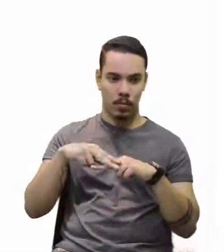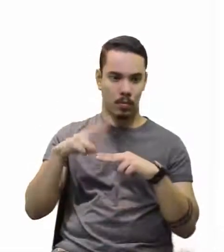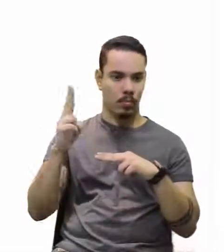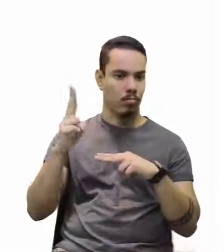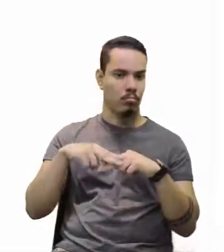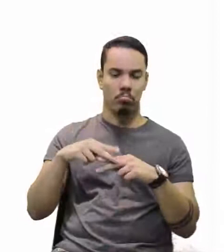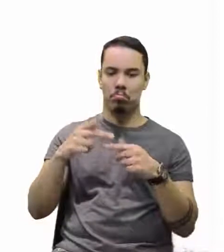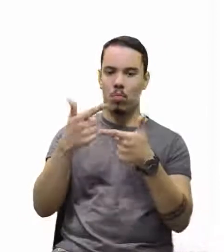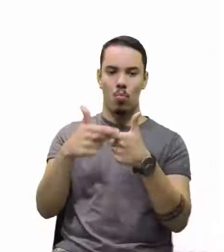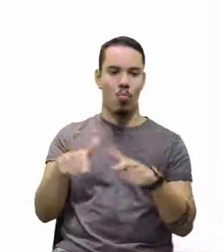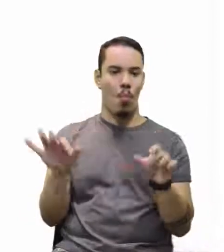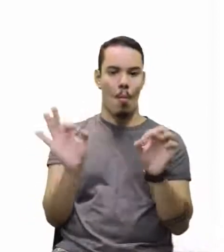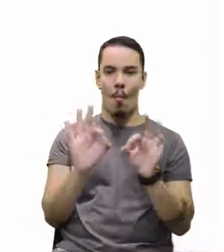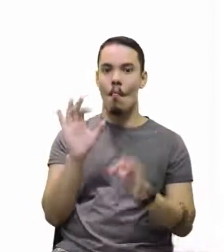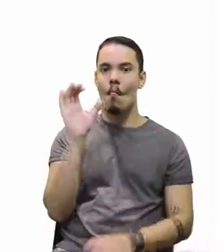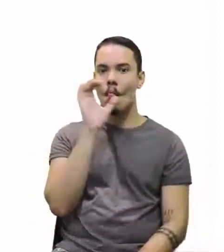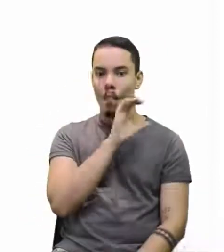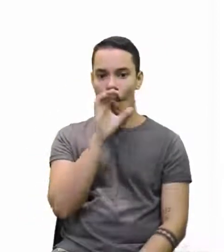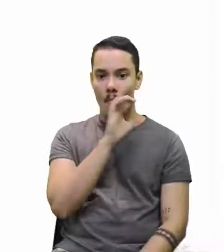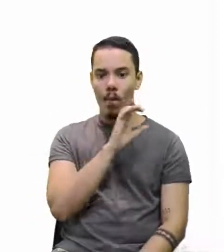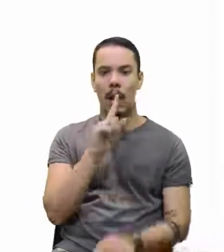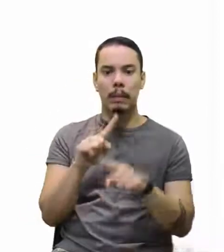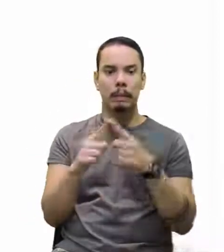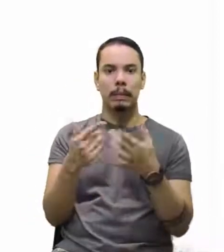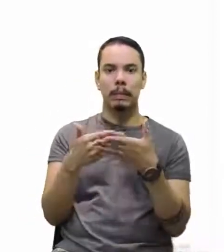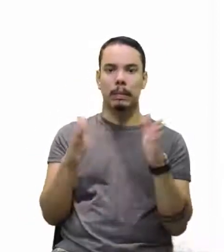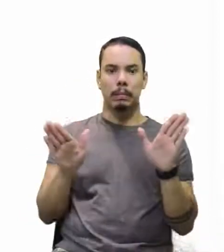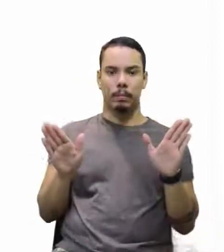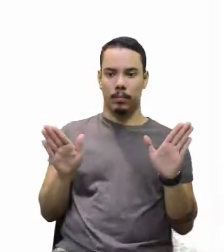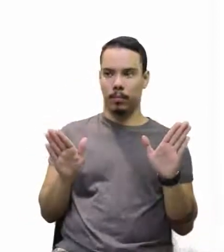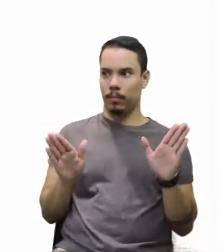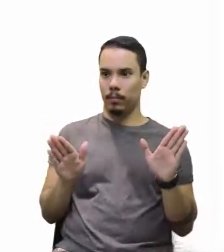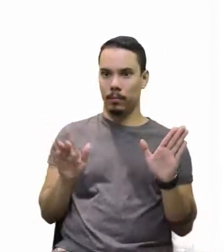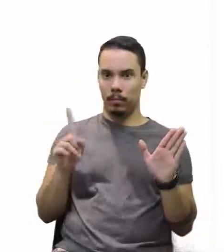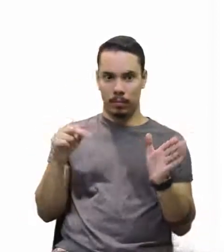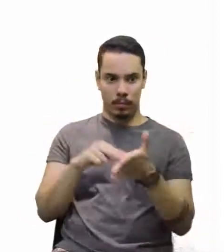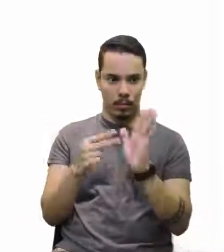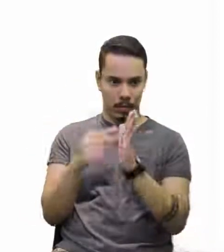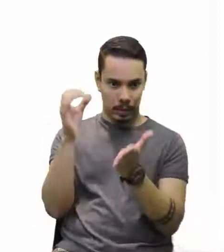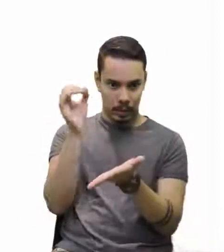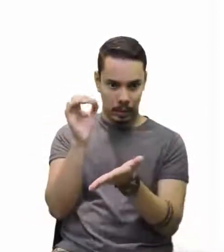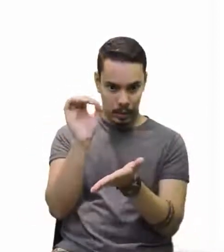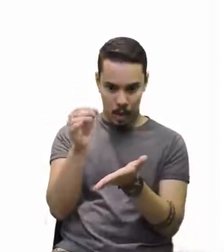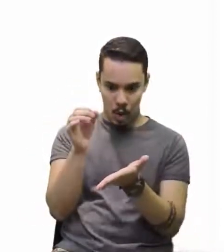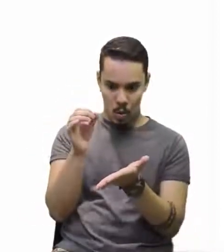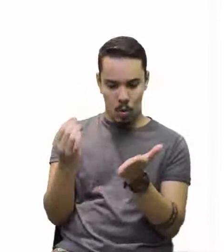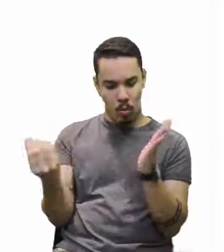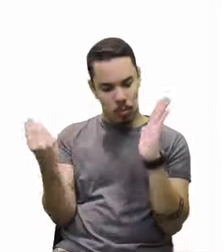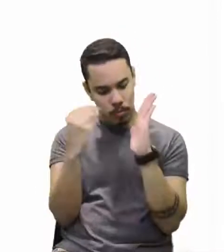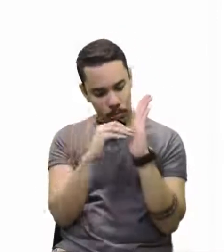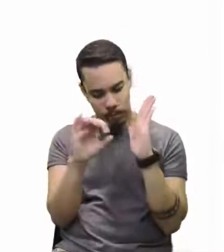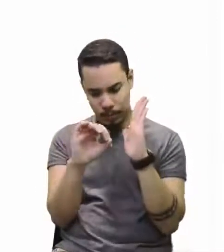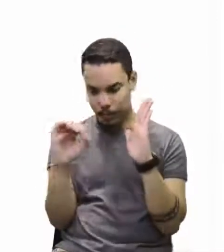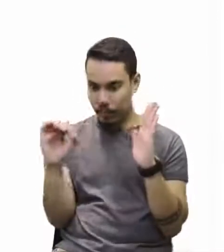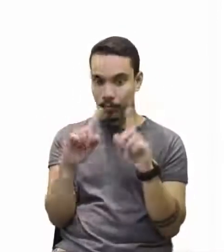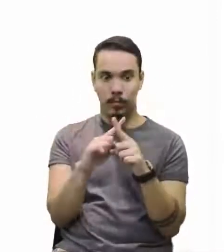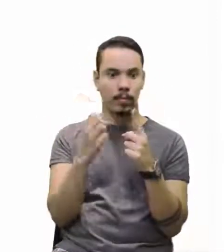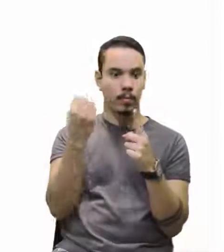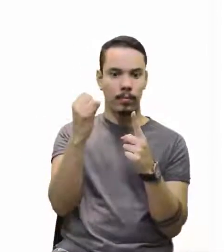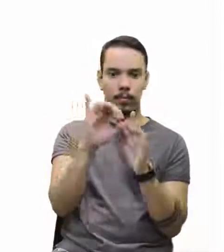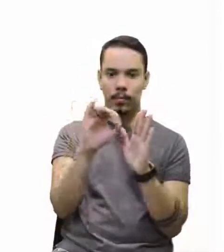anula imediatamente. Ah, mas abriu o circuito. Não seria zero? Sim, seria zero se